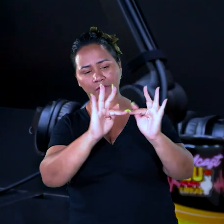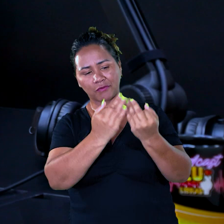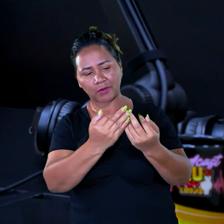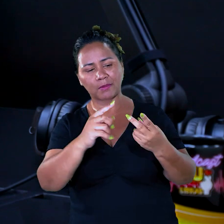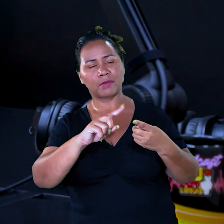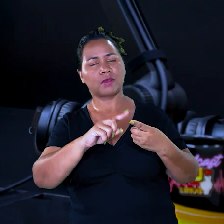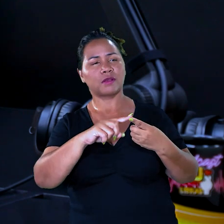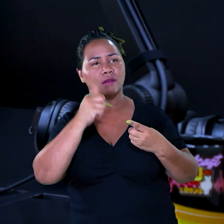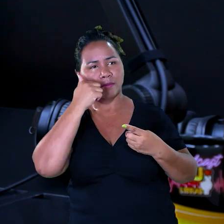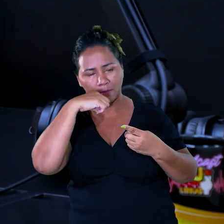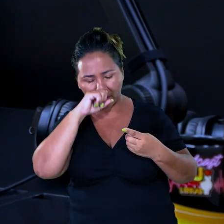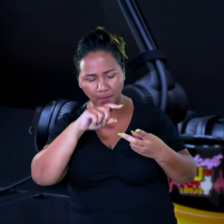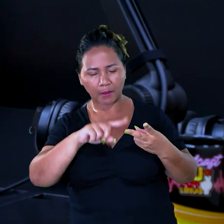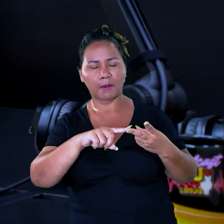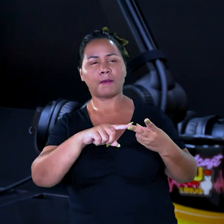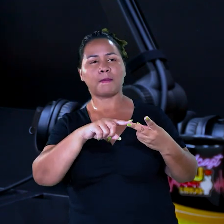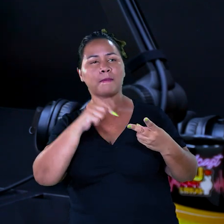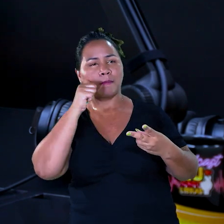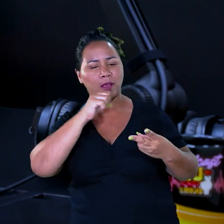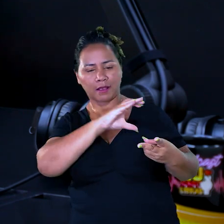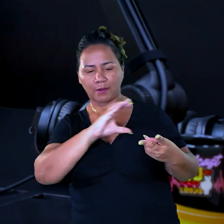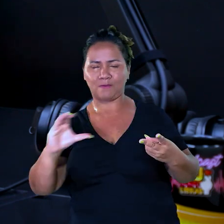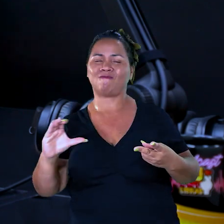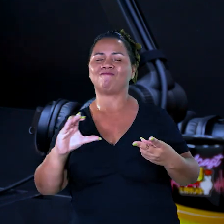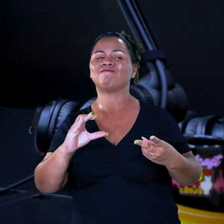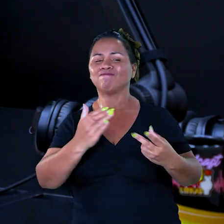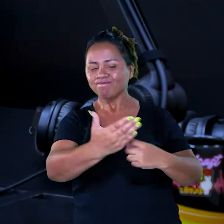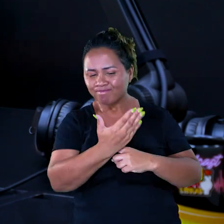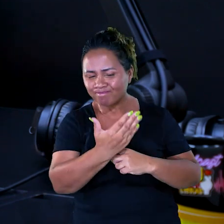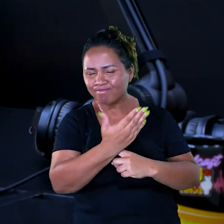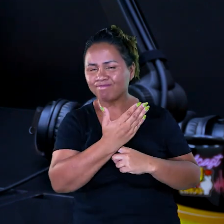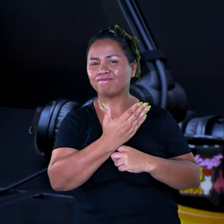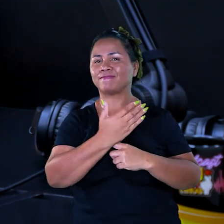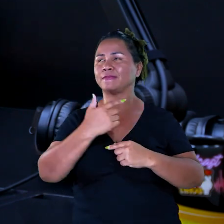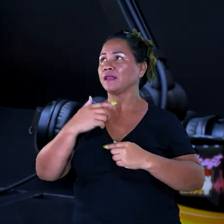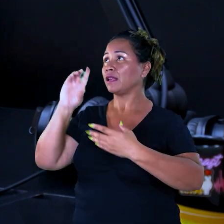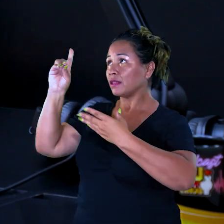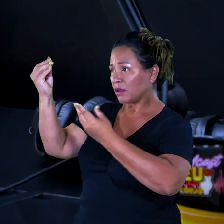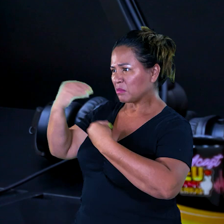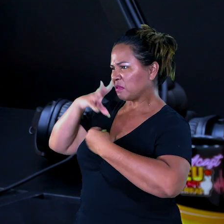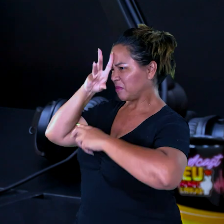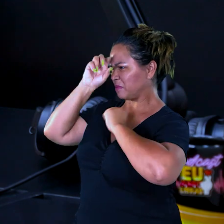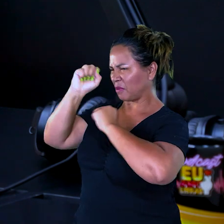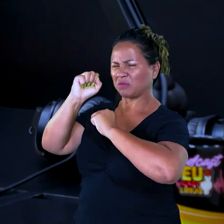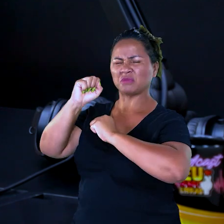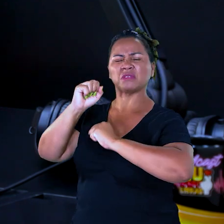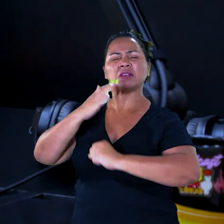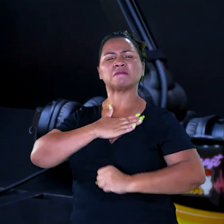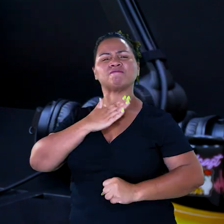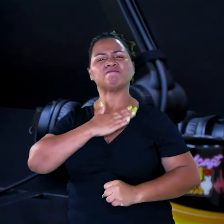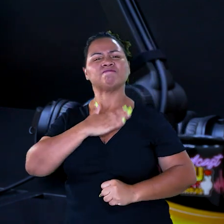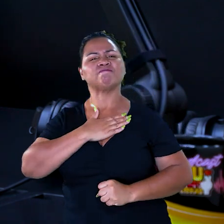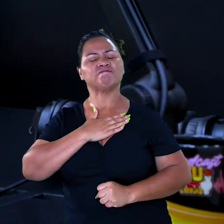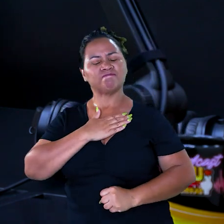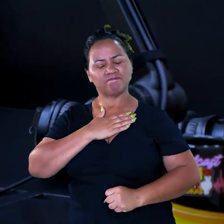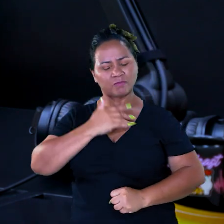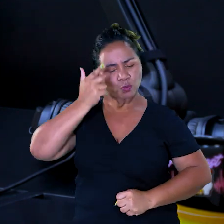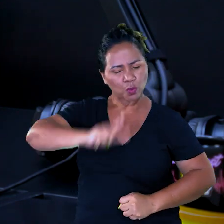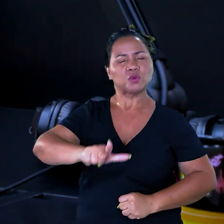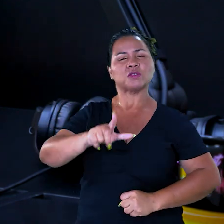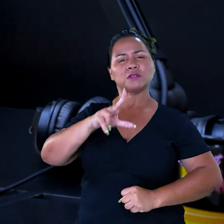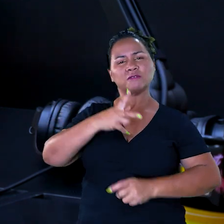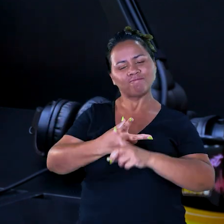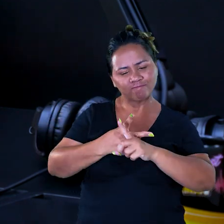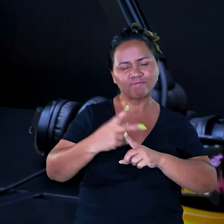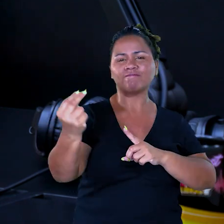E eu falei, não, eu vou vencer. Eu olhei pra Deus, me deu muita força, eu falei, eu vou vencer. E aí, toda vez que eu olhava ela pequenininha, eu falava assim, cara,